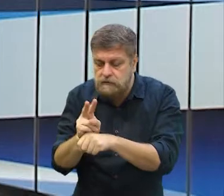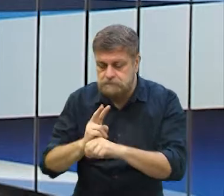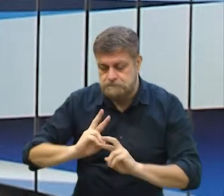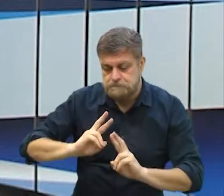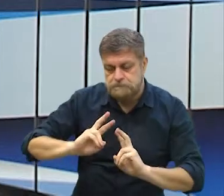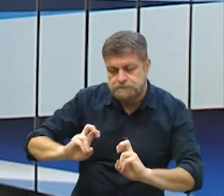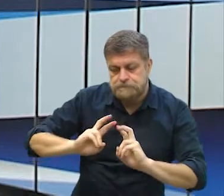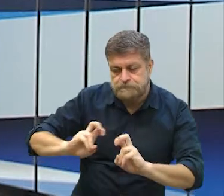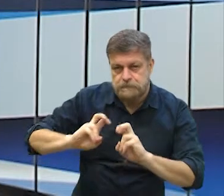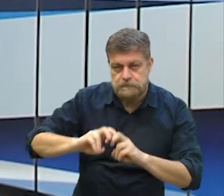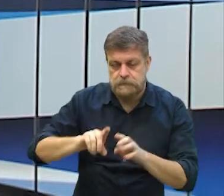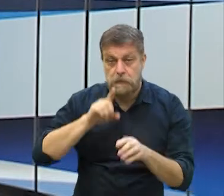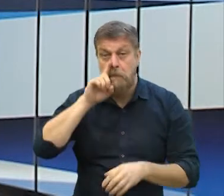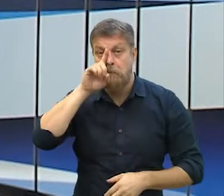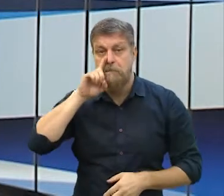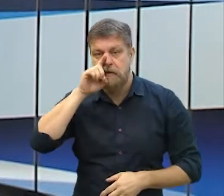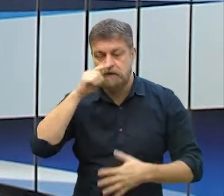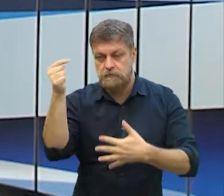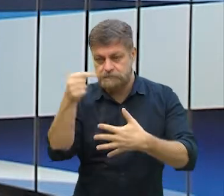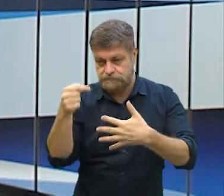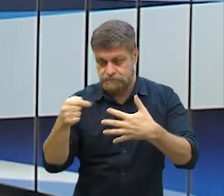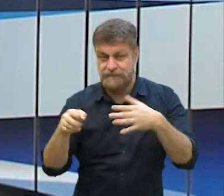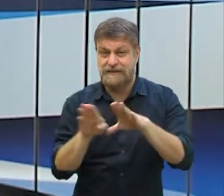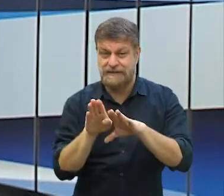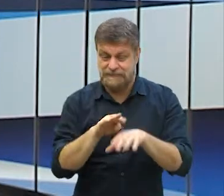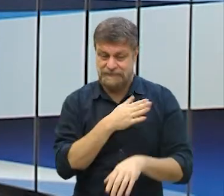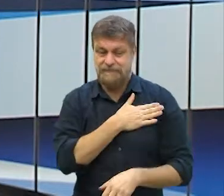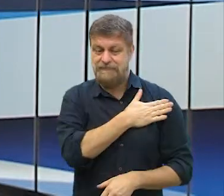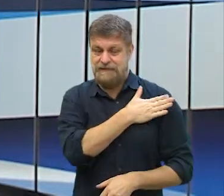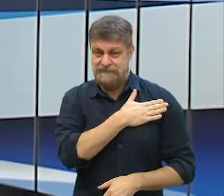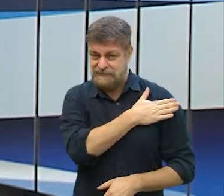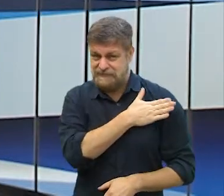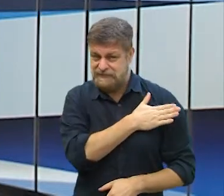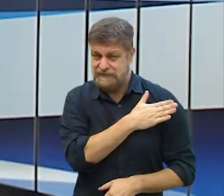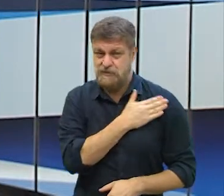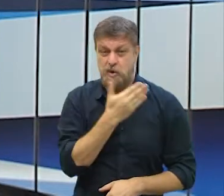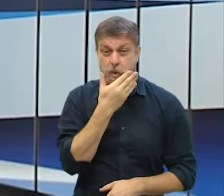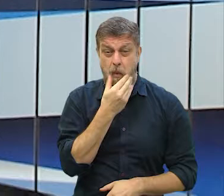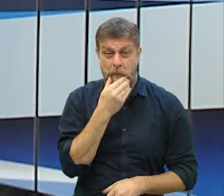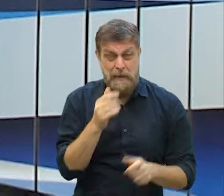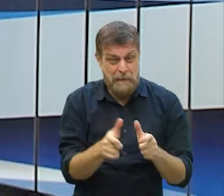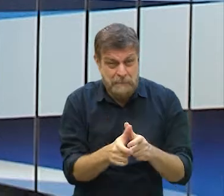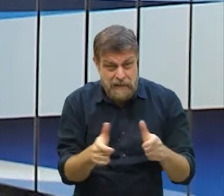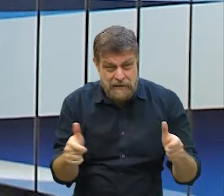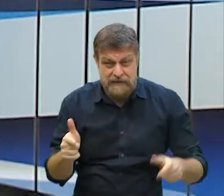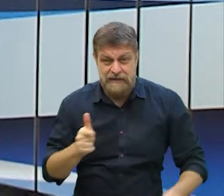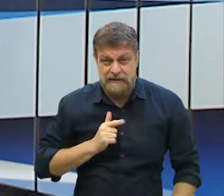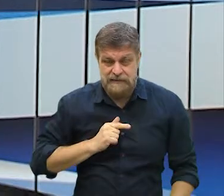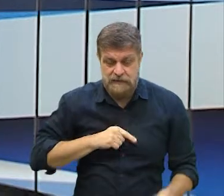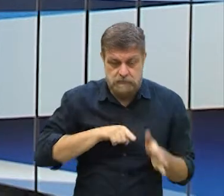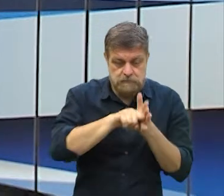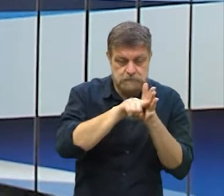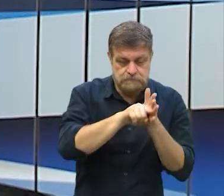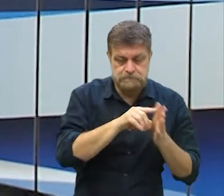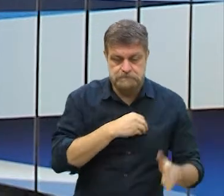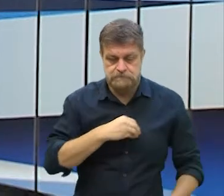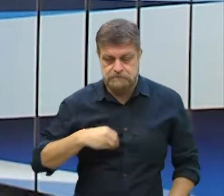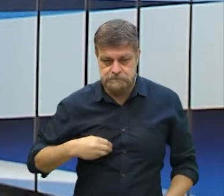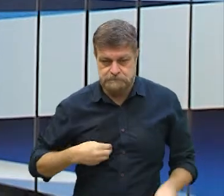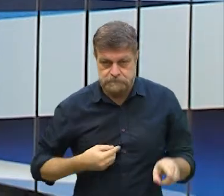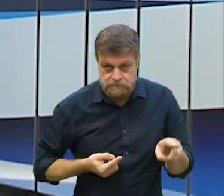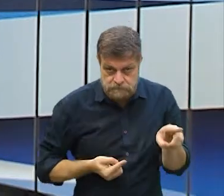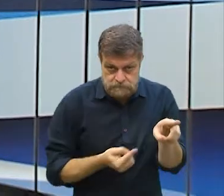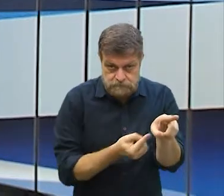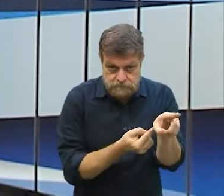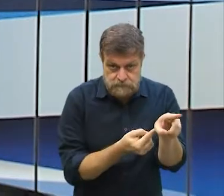sintomas, fatores de risco e o preconceito que infelizmente muitos homens ainda possuem com os exames, debato